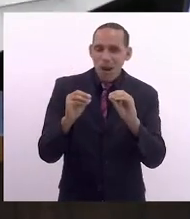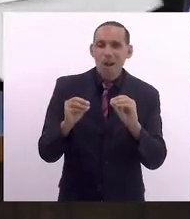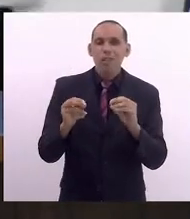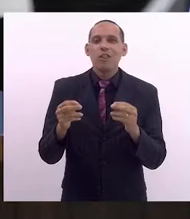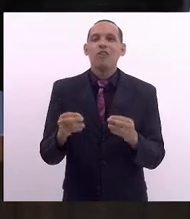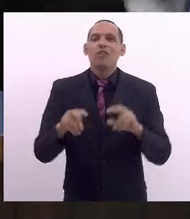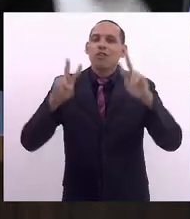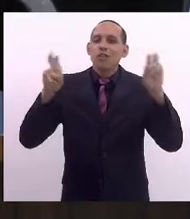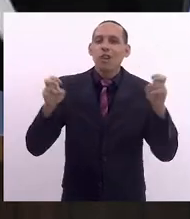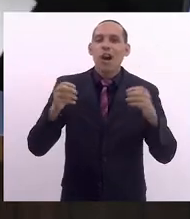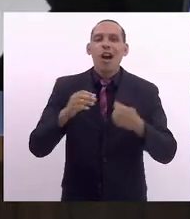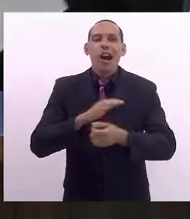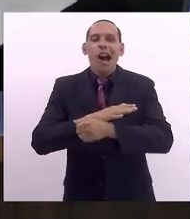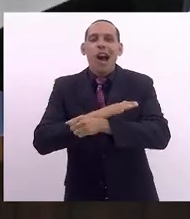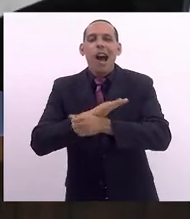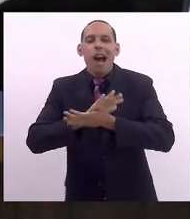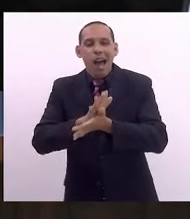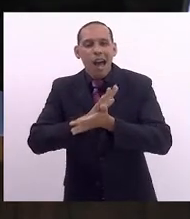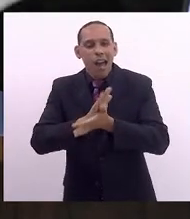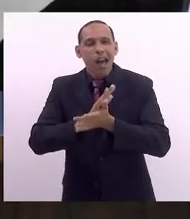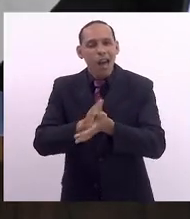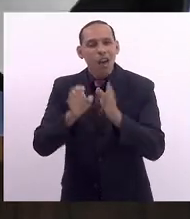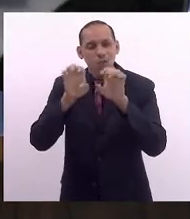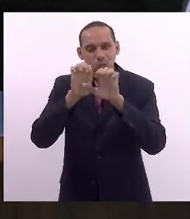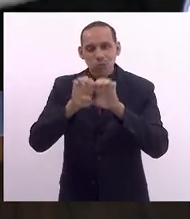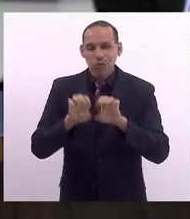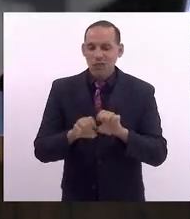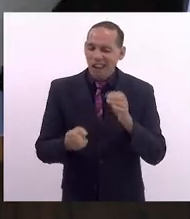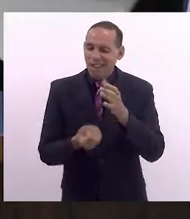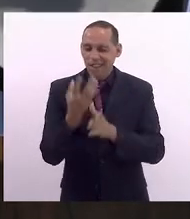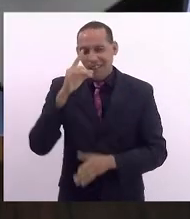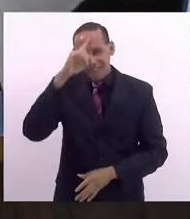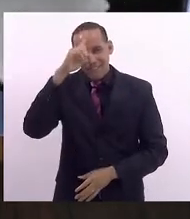racismo estrutural. Fiquem à vontade e sejam criativos.